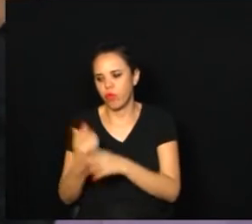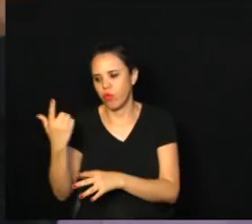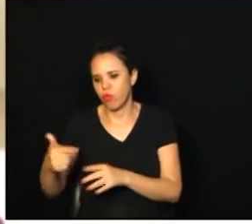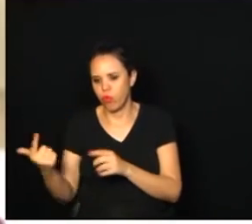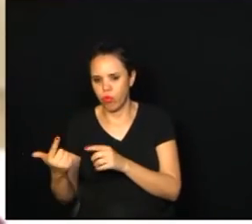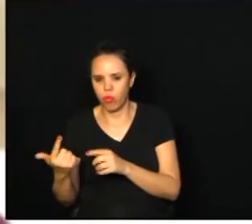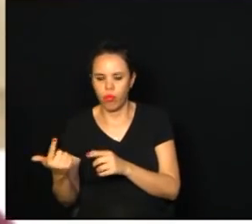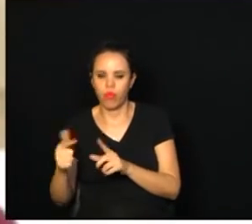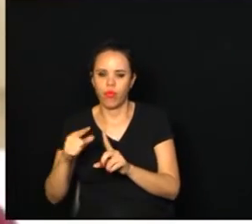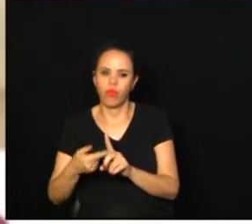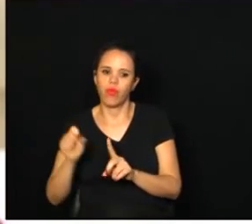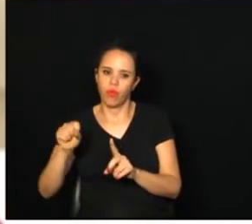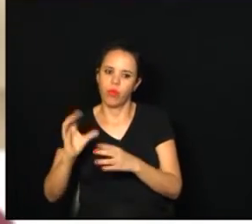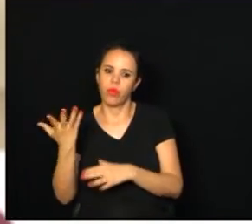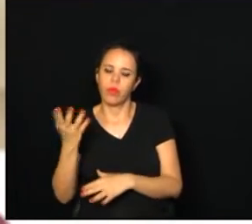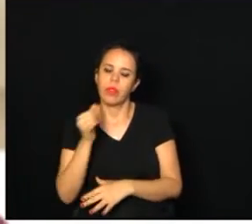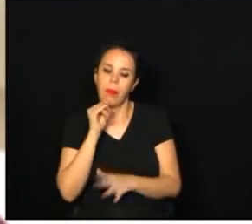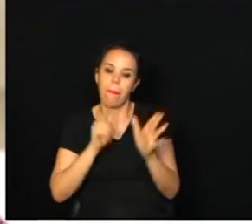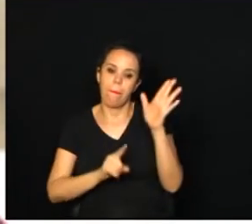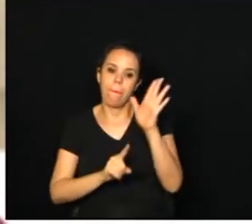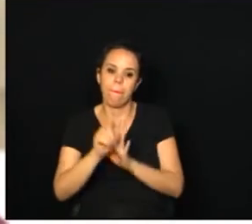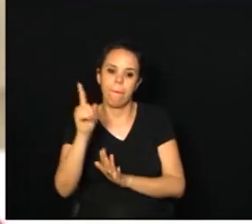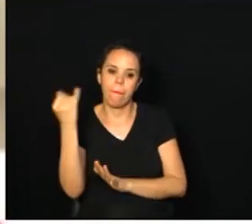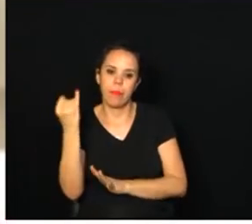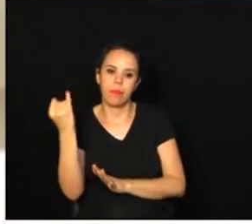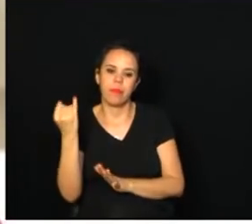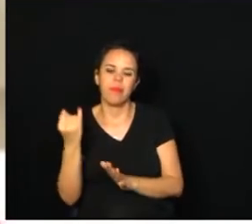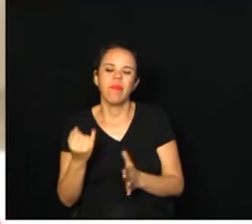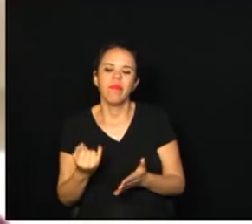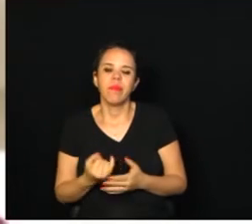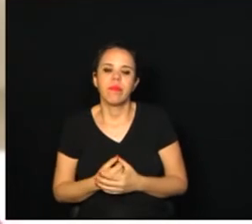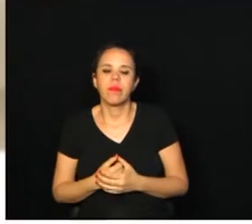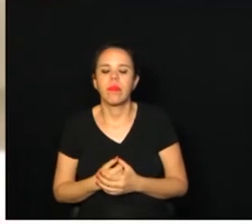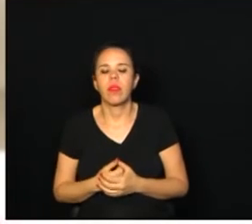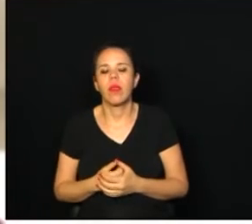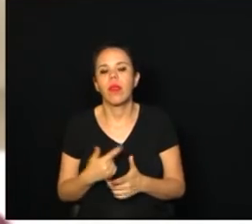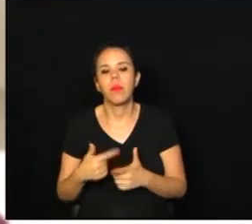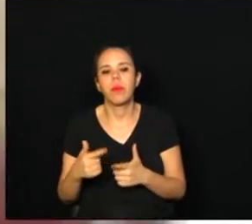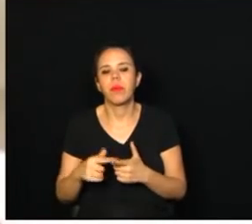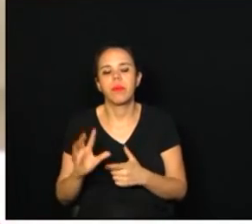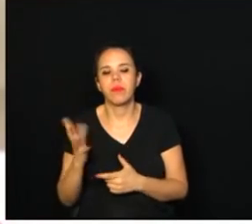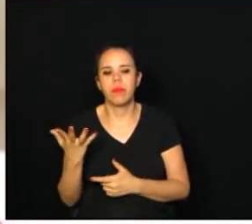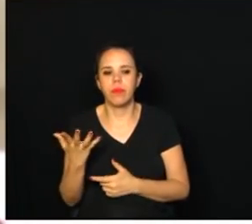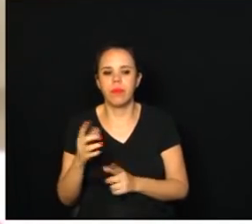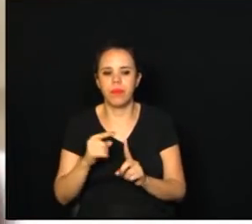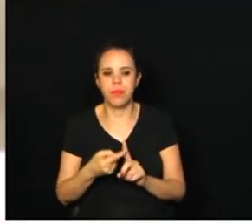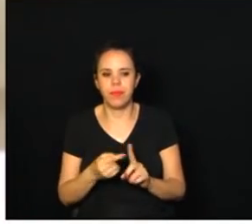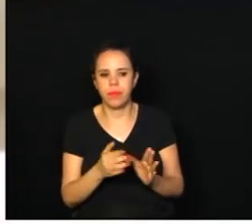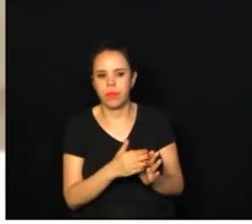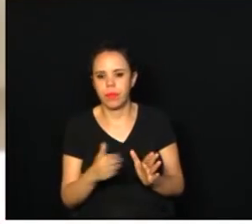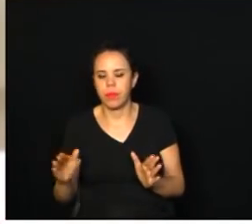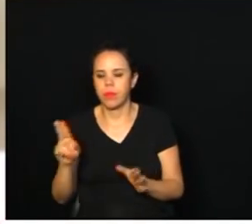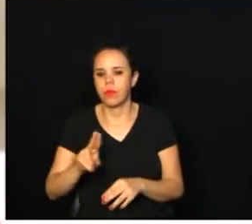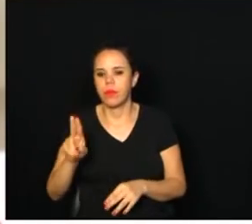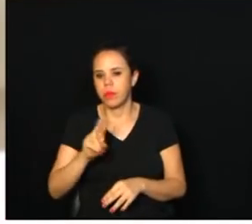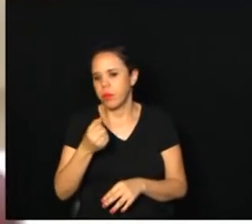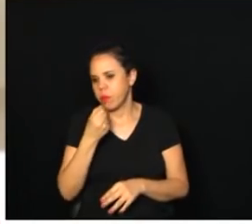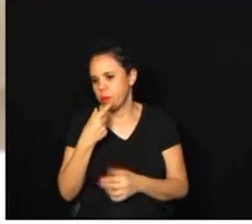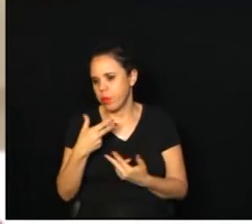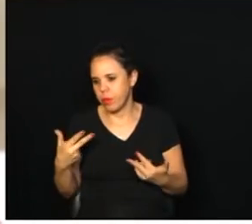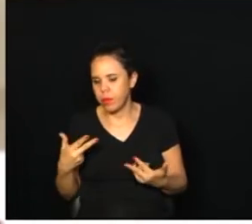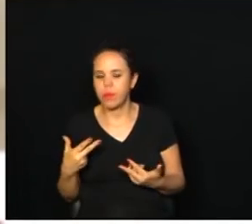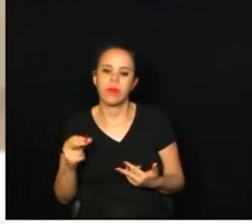Vai descolar esse coágulo da perna e vai parar lá na circulação do pulmão. Nessa situação, a paciente